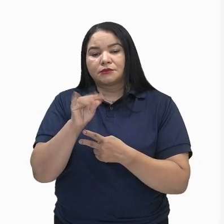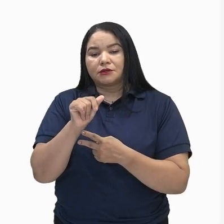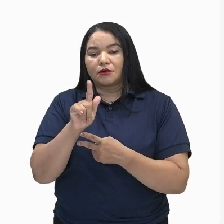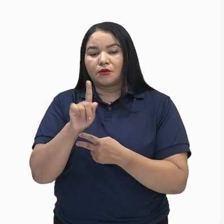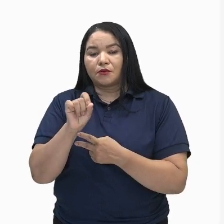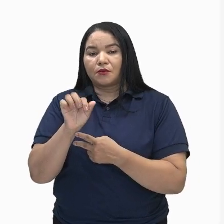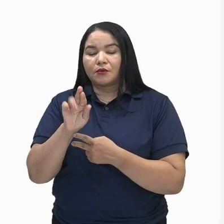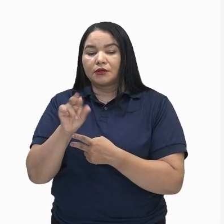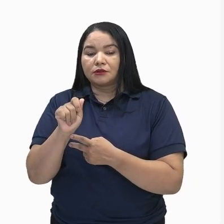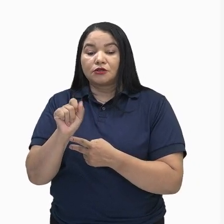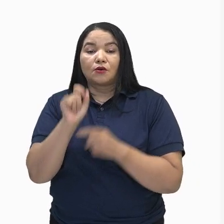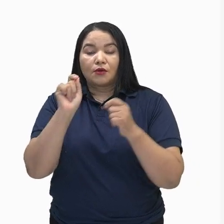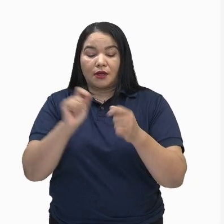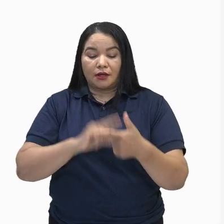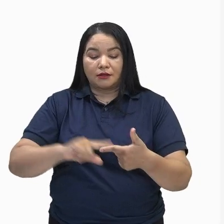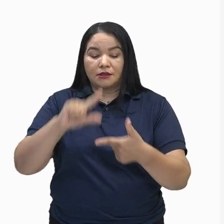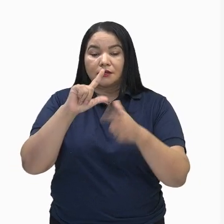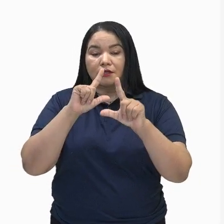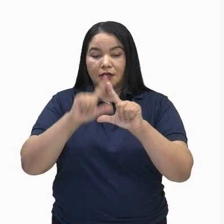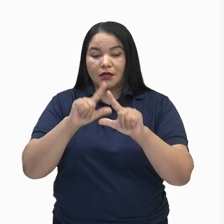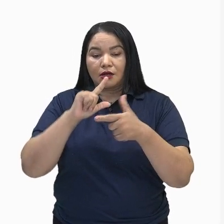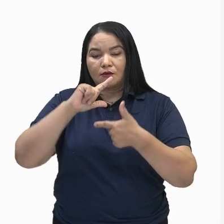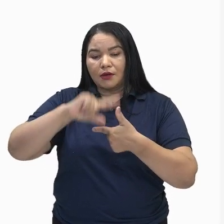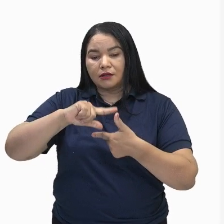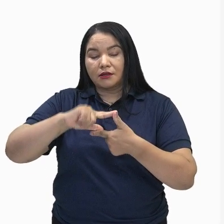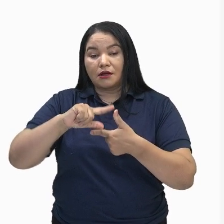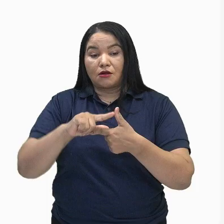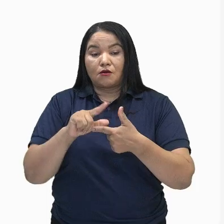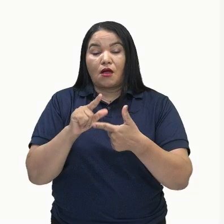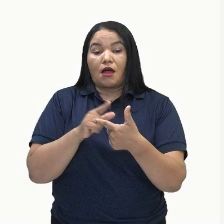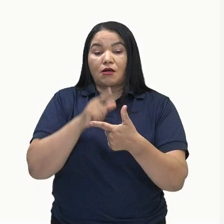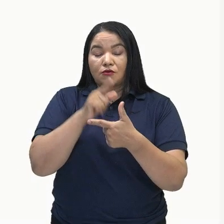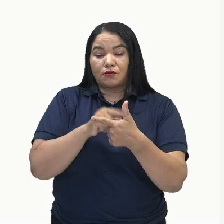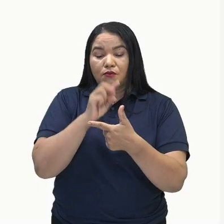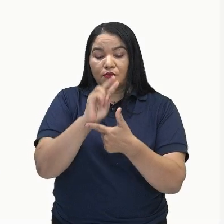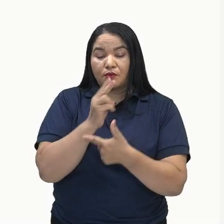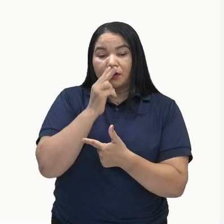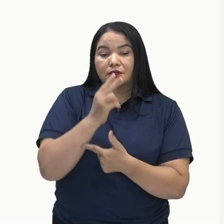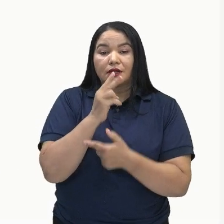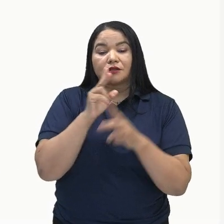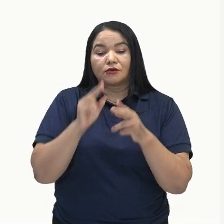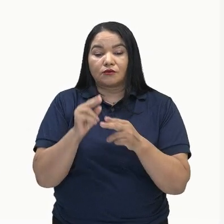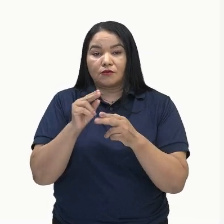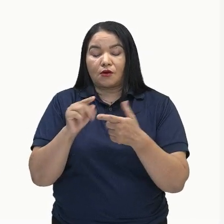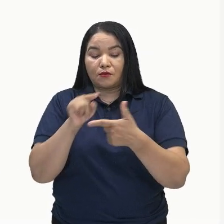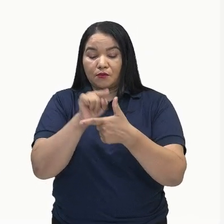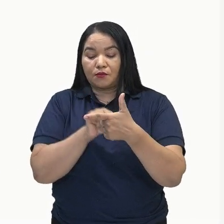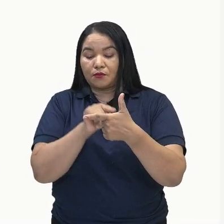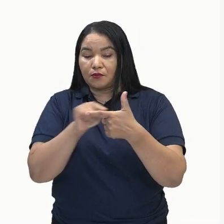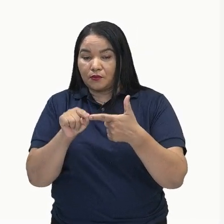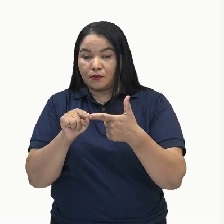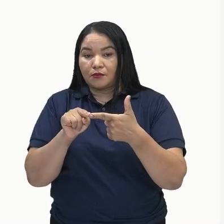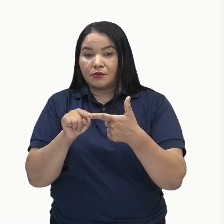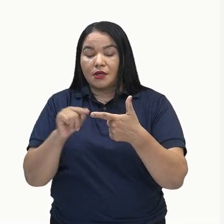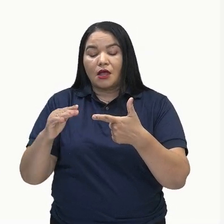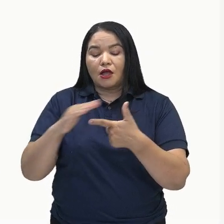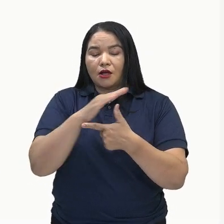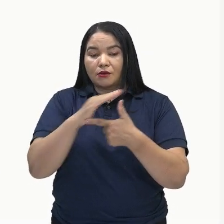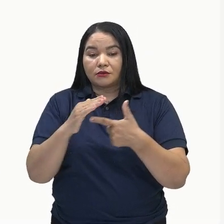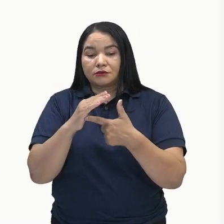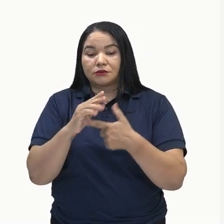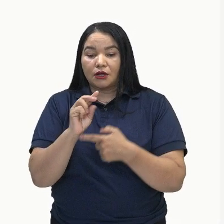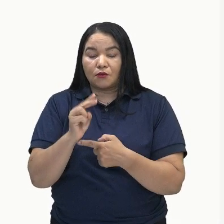todo triângulo retângulo, o quadrado da medida da hipotenusa é igual à soma dos quadrados dos catetos, da medida dos